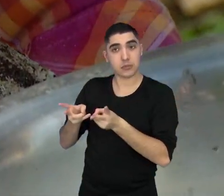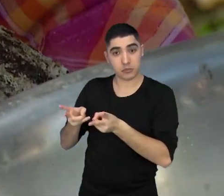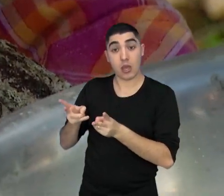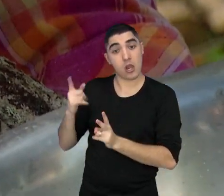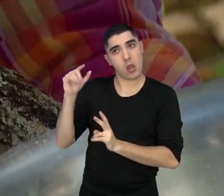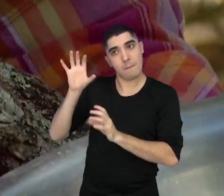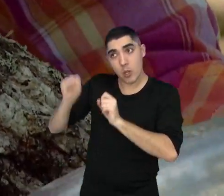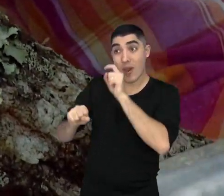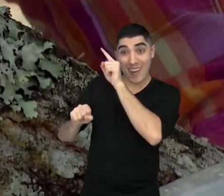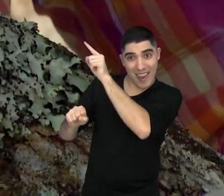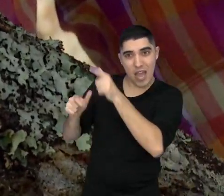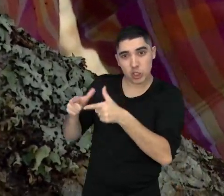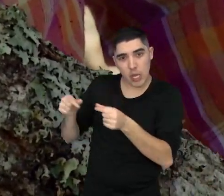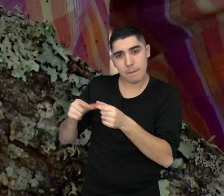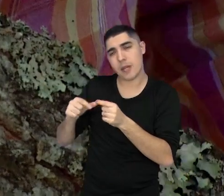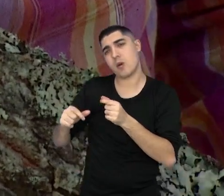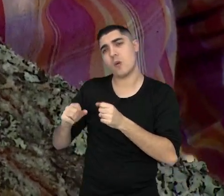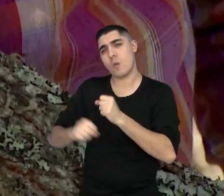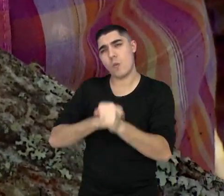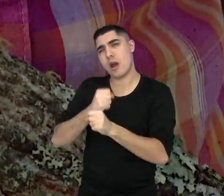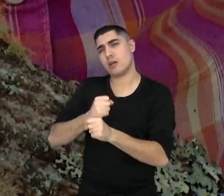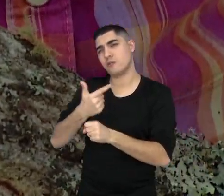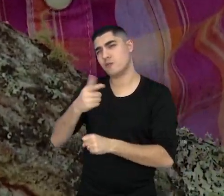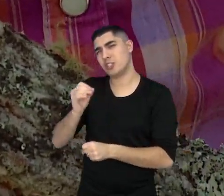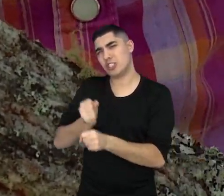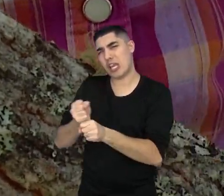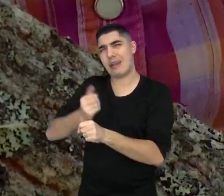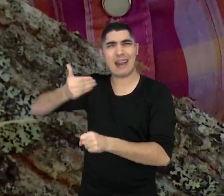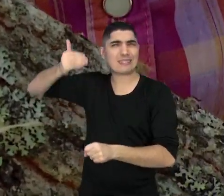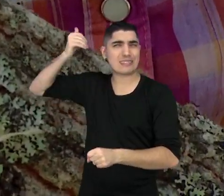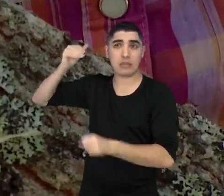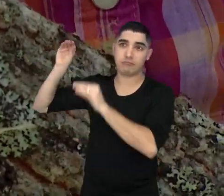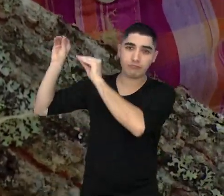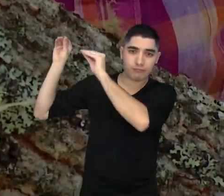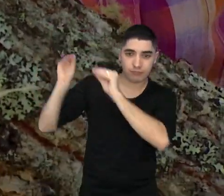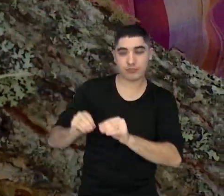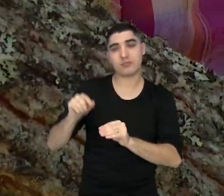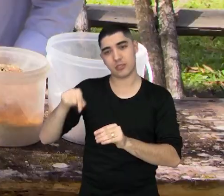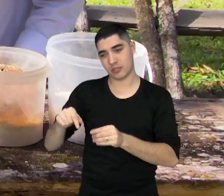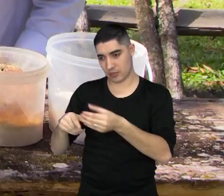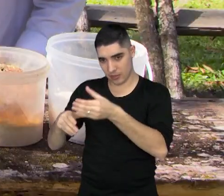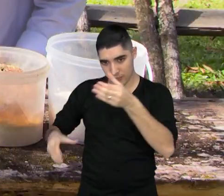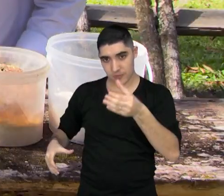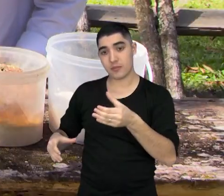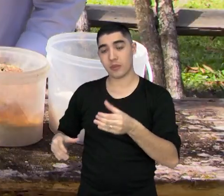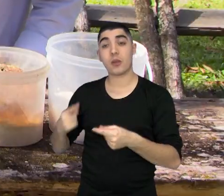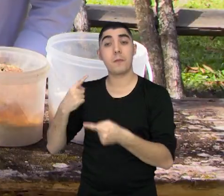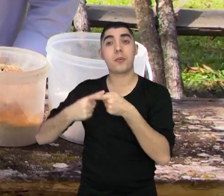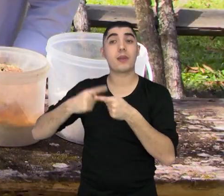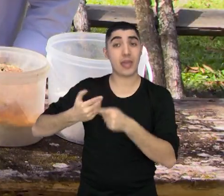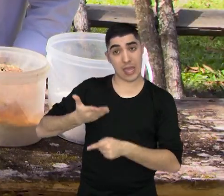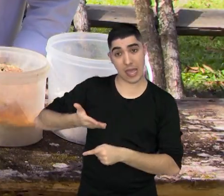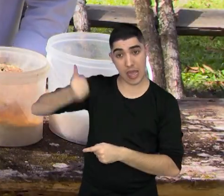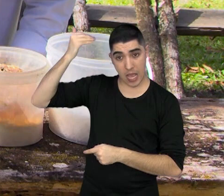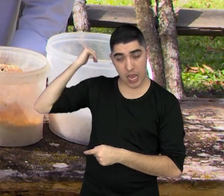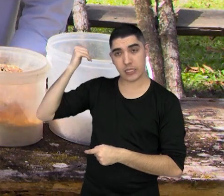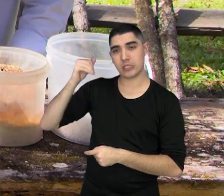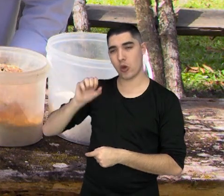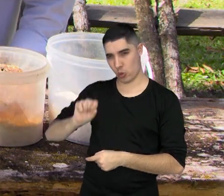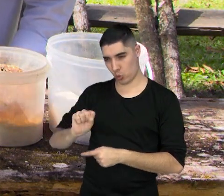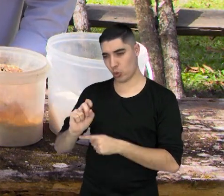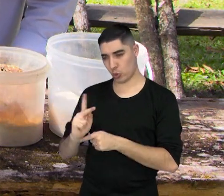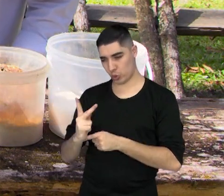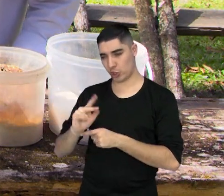trouxemos essa madeira do Japão há 20 anos atrás, fizemos todos os testes na fazenda, porque anteriormente nós